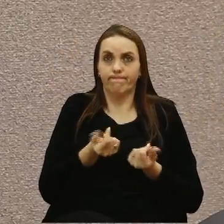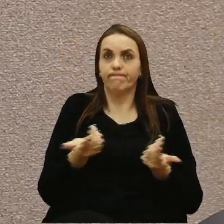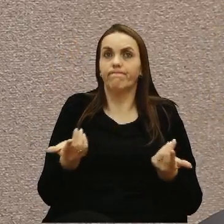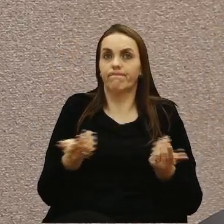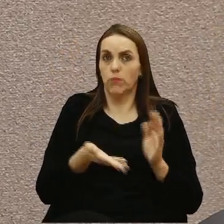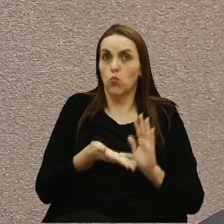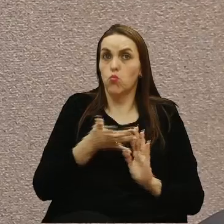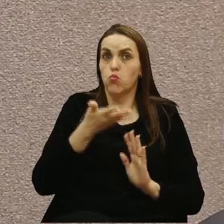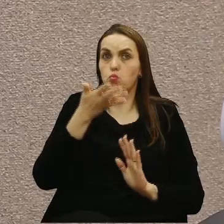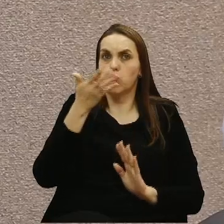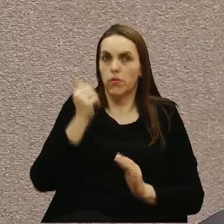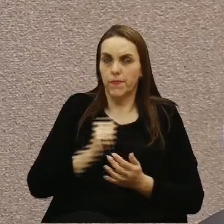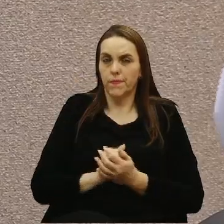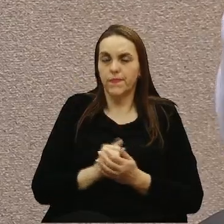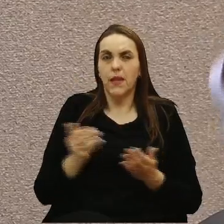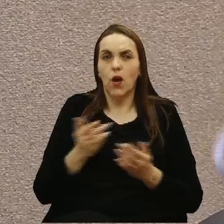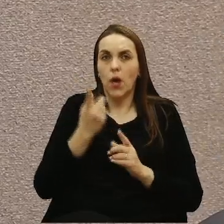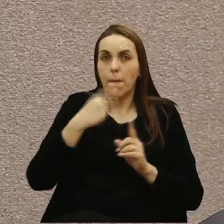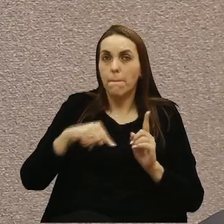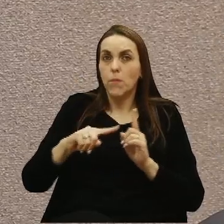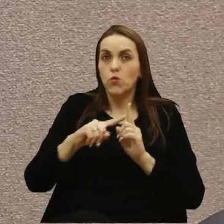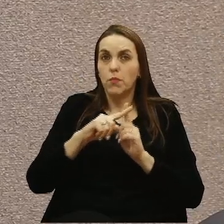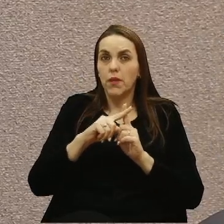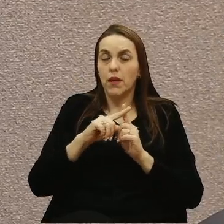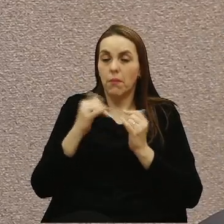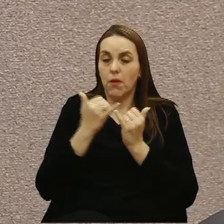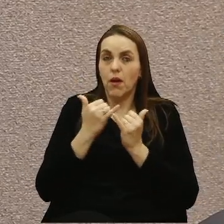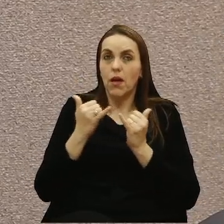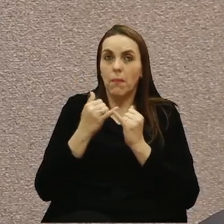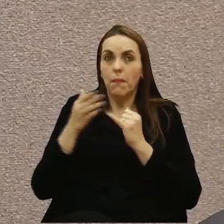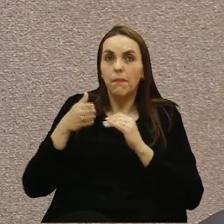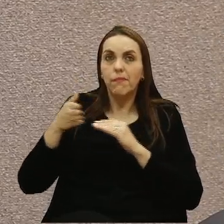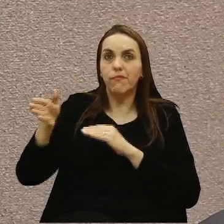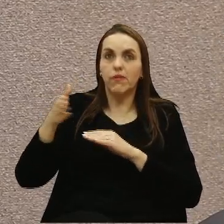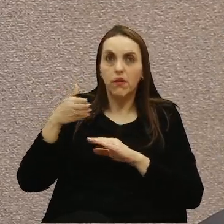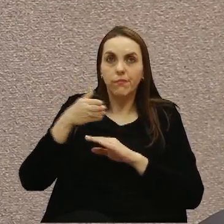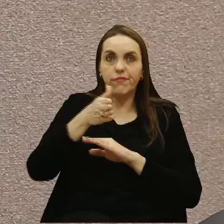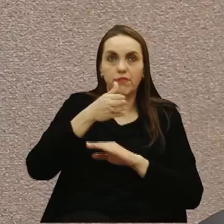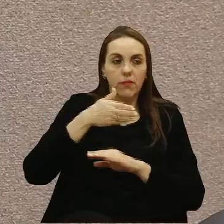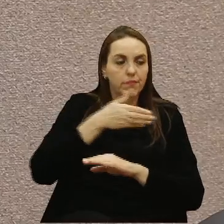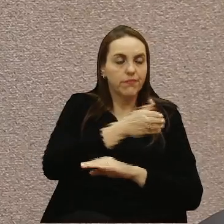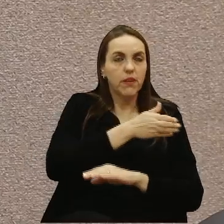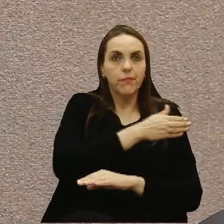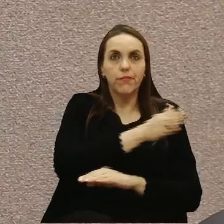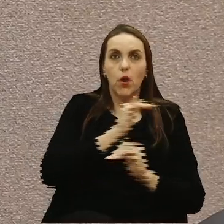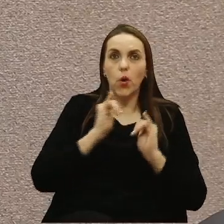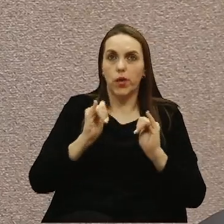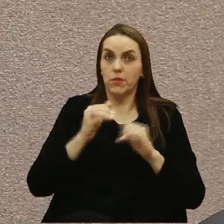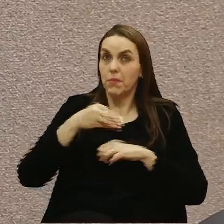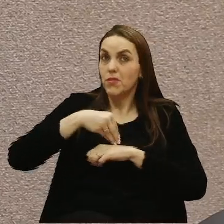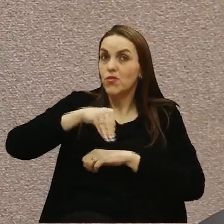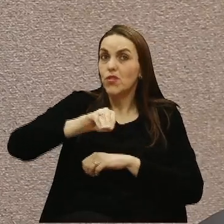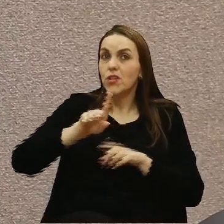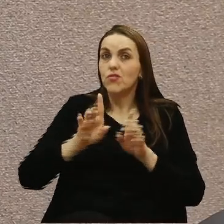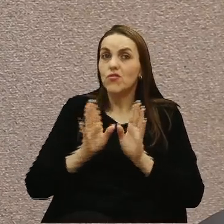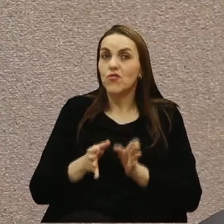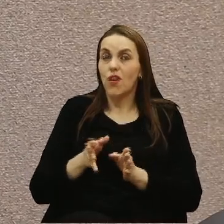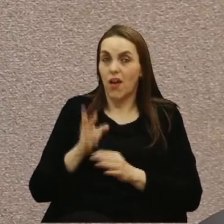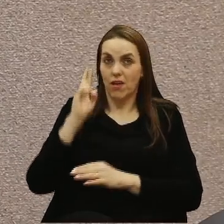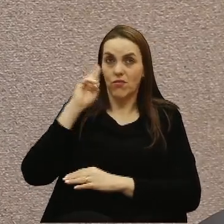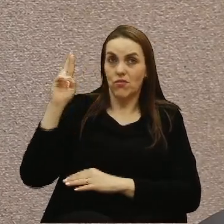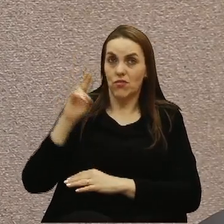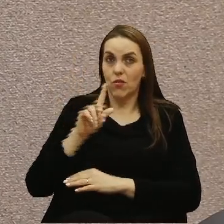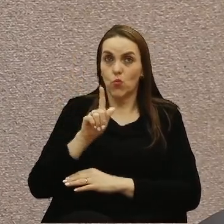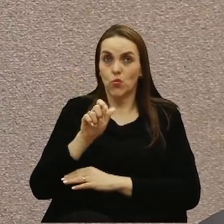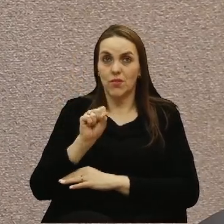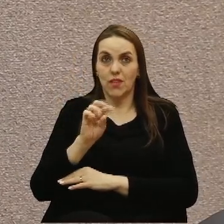muito elevados. E agora multiplica isso por linhas. Então eu já tinha sugerido aqui para o senhor Gustavo, da empresa, está